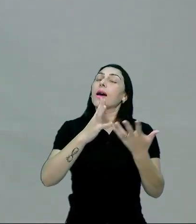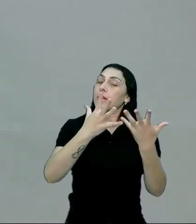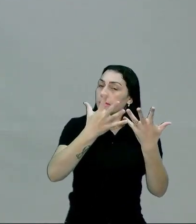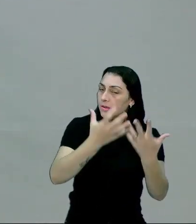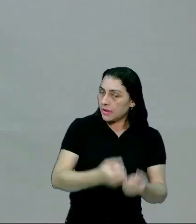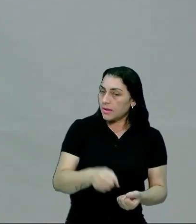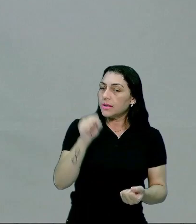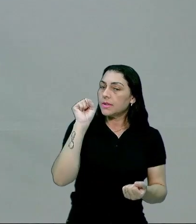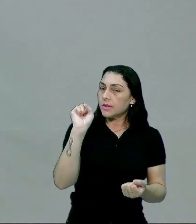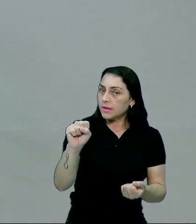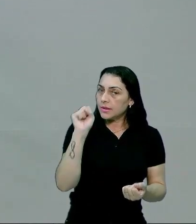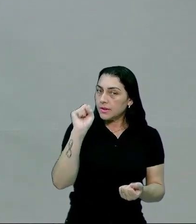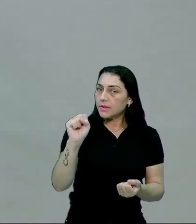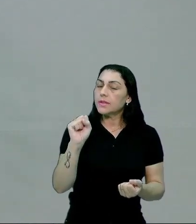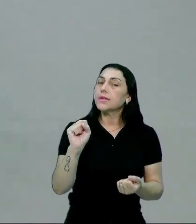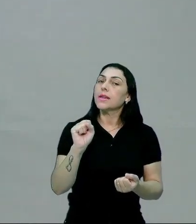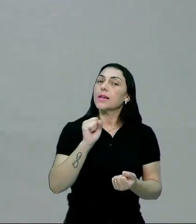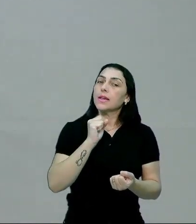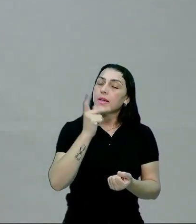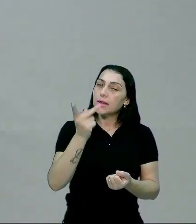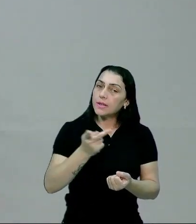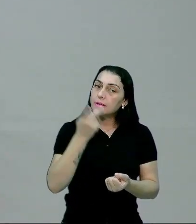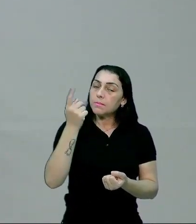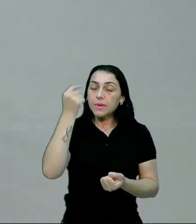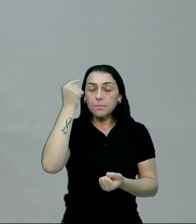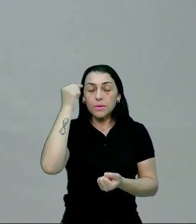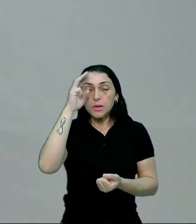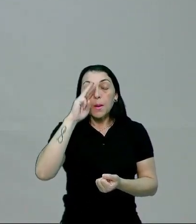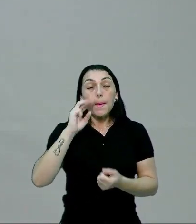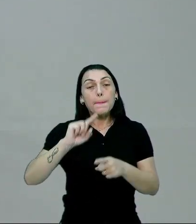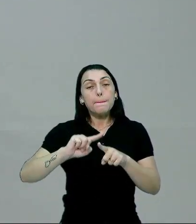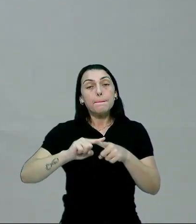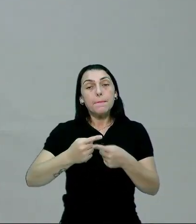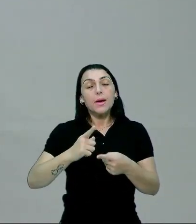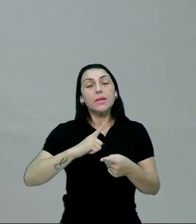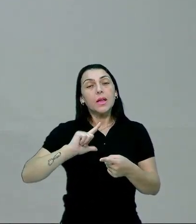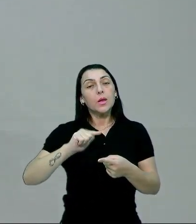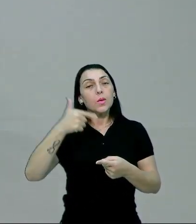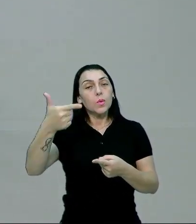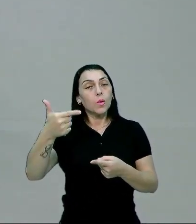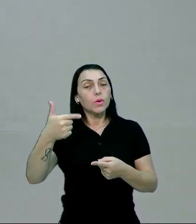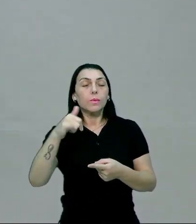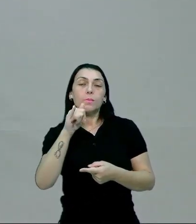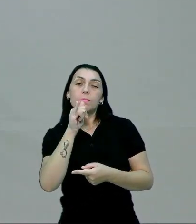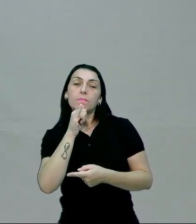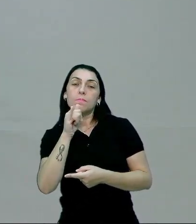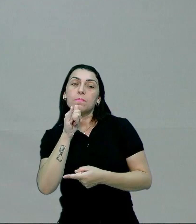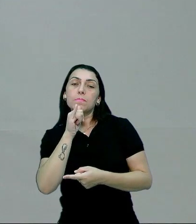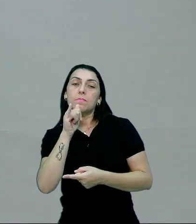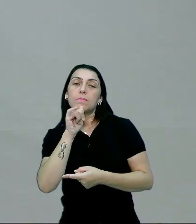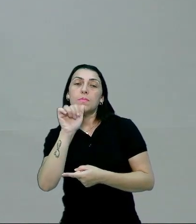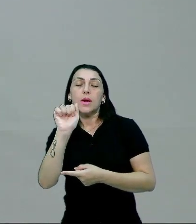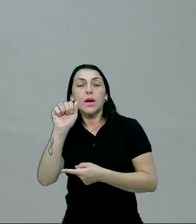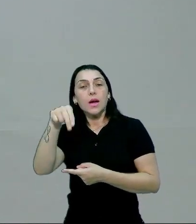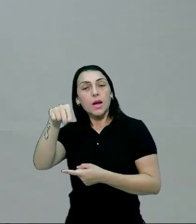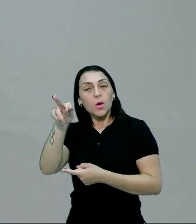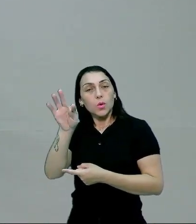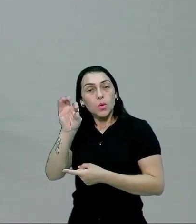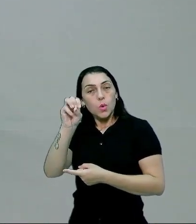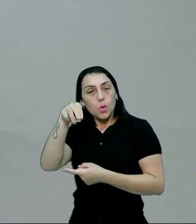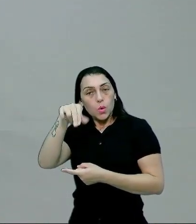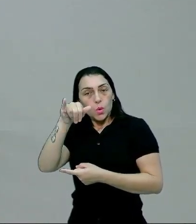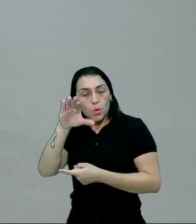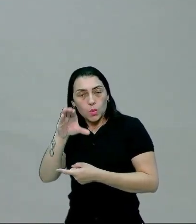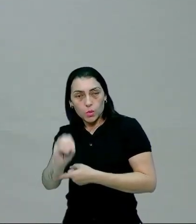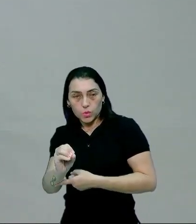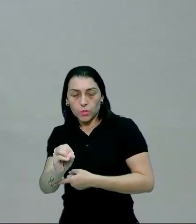no que diz respeito a esse posicionamento de Karl Marx, mas outros teóricos, como por exemplo Antônio Gramsci.